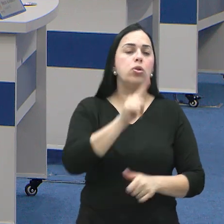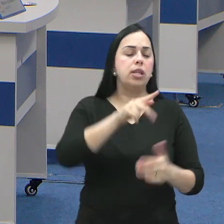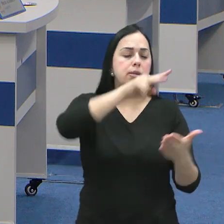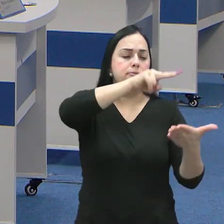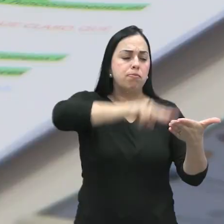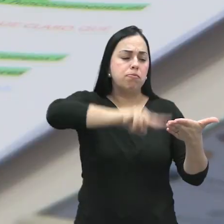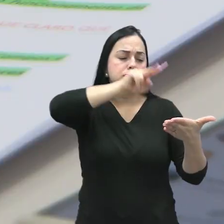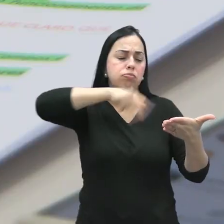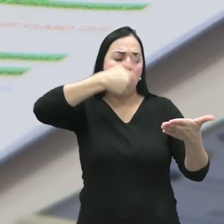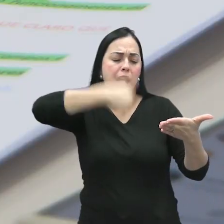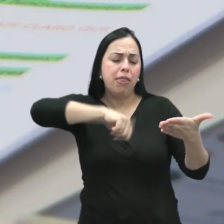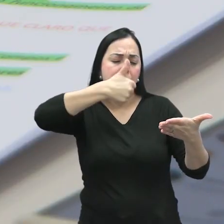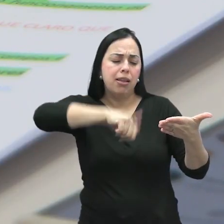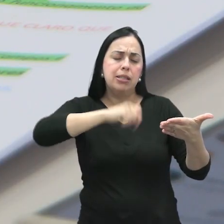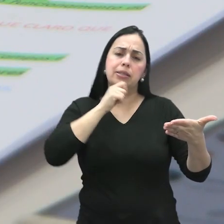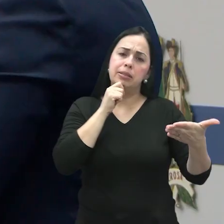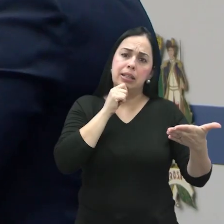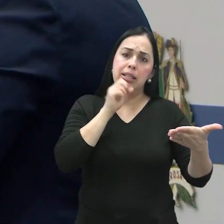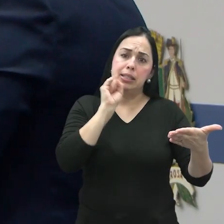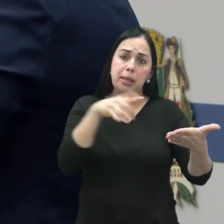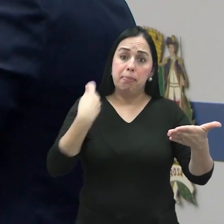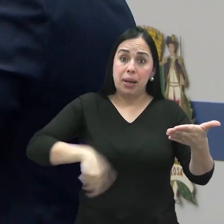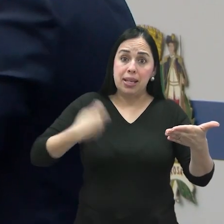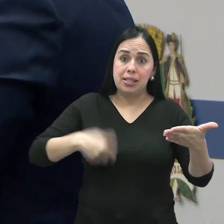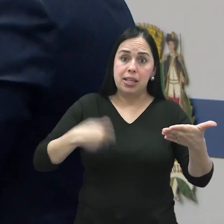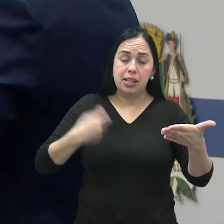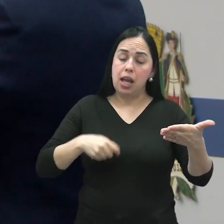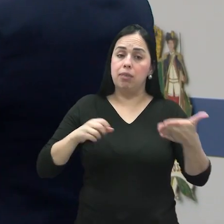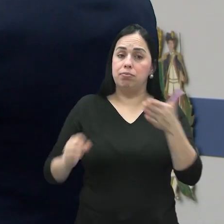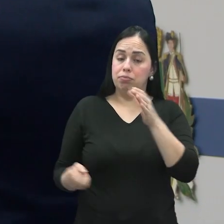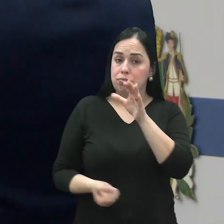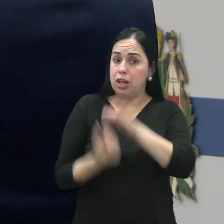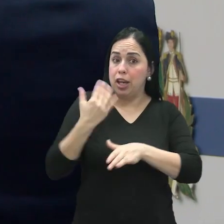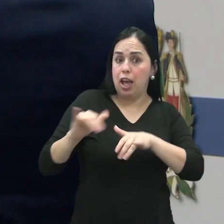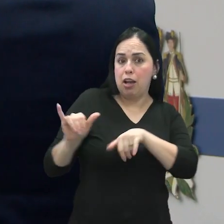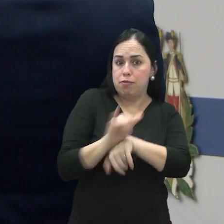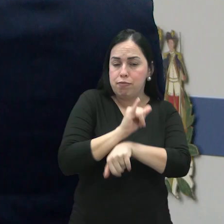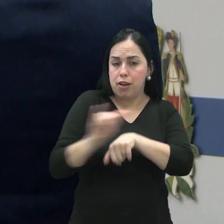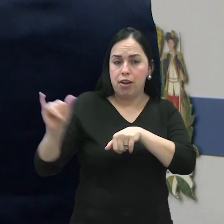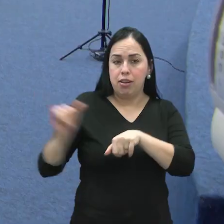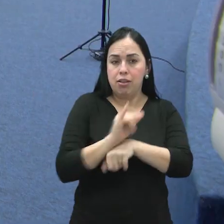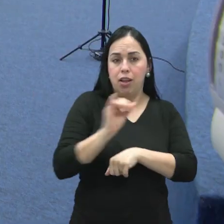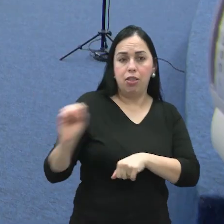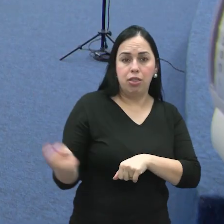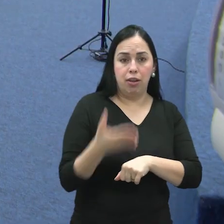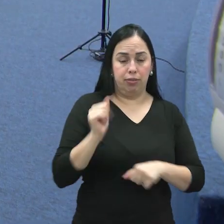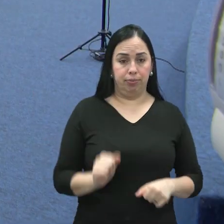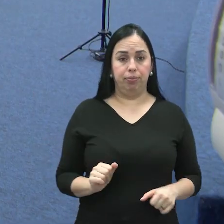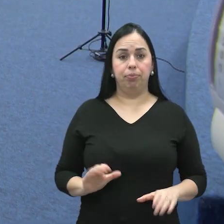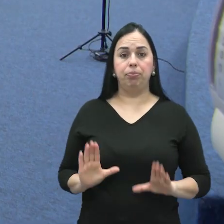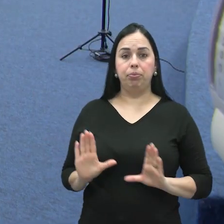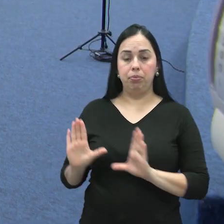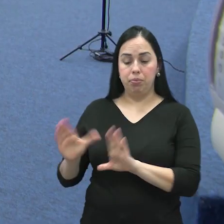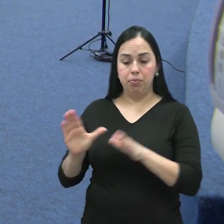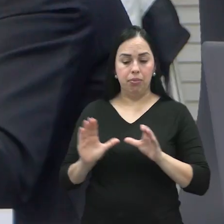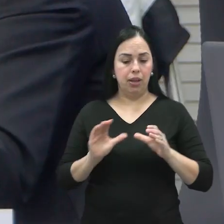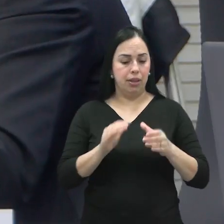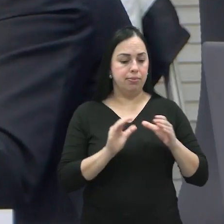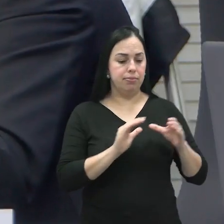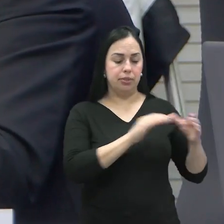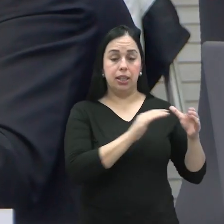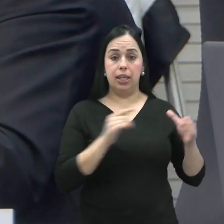parlamentares analisem a proposta inicial e, se necessário, elaborem alternativas. As comissões do